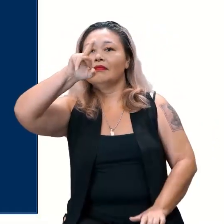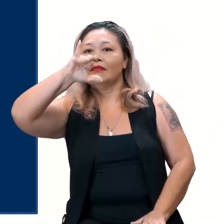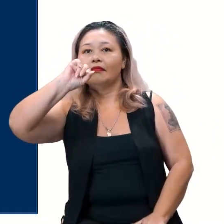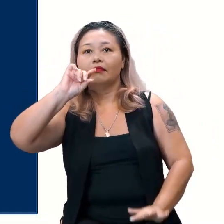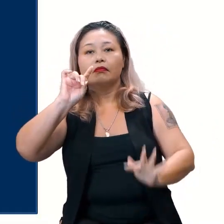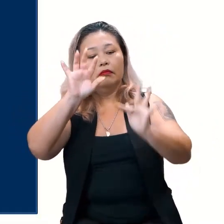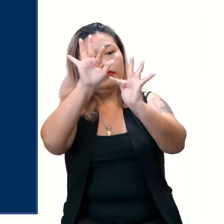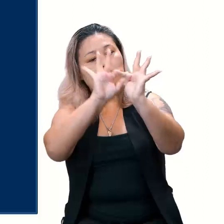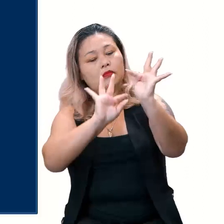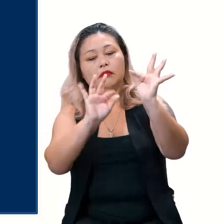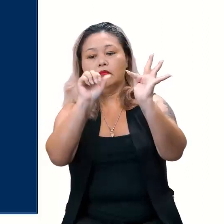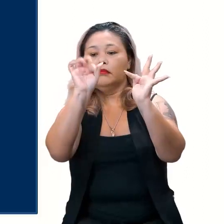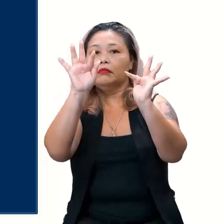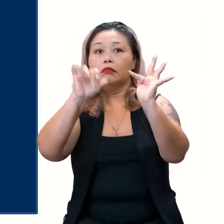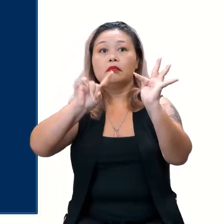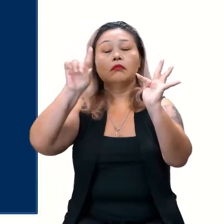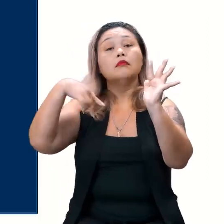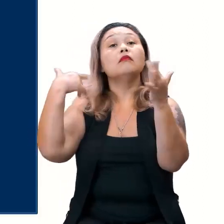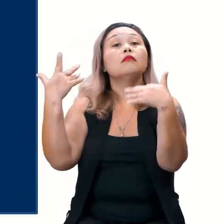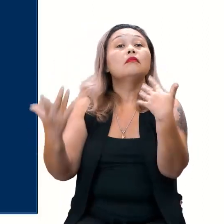função afim é do tipo...